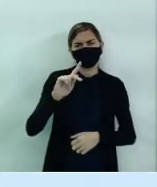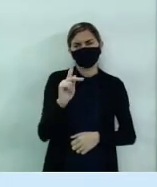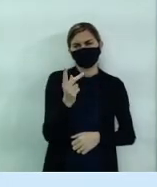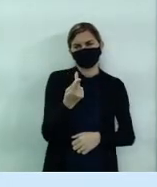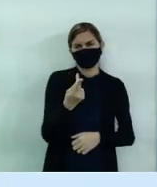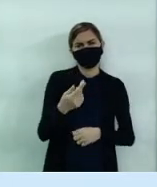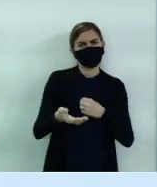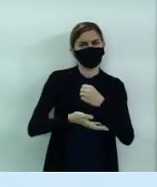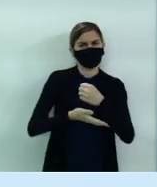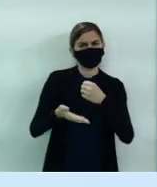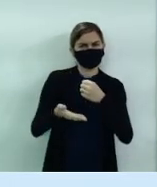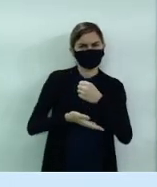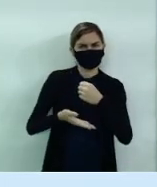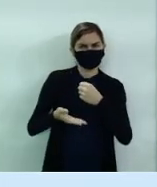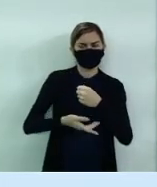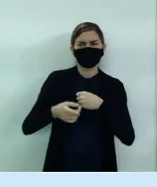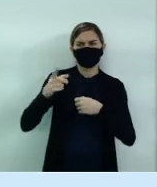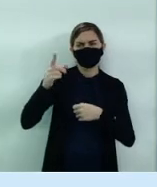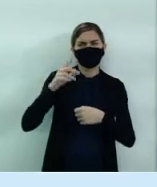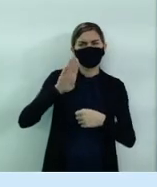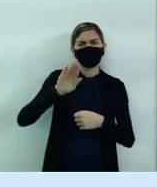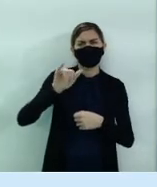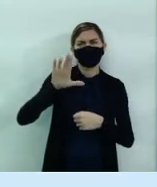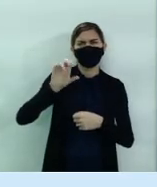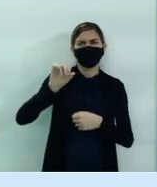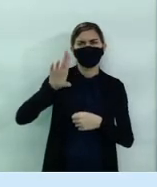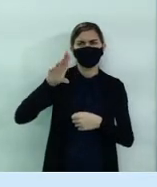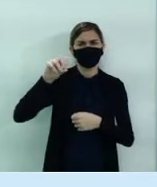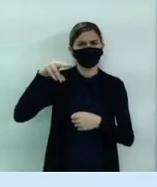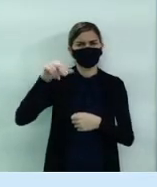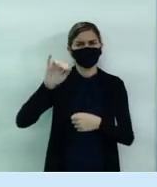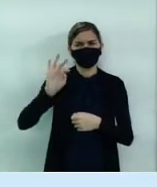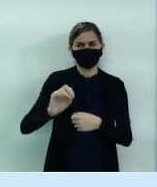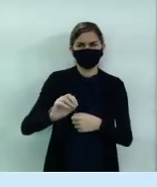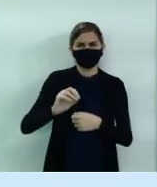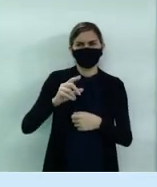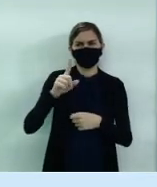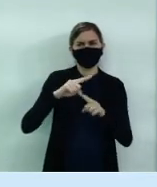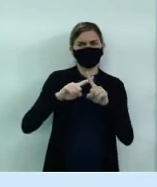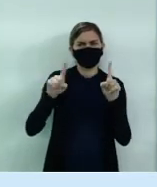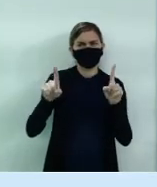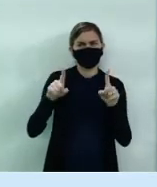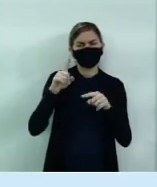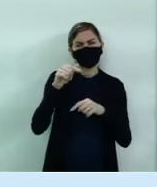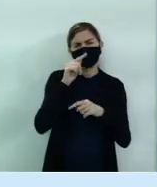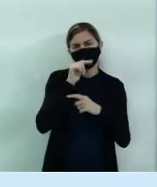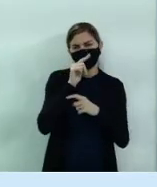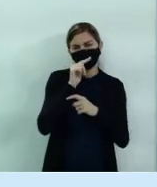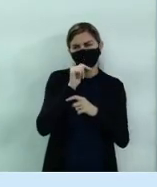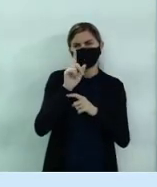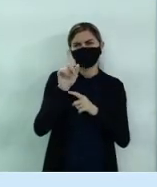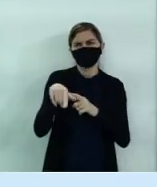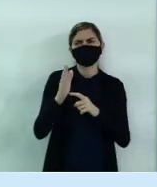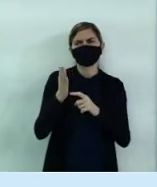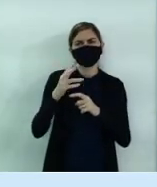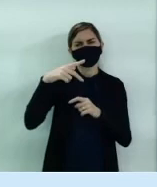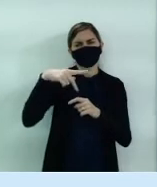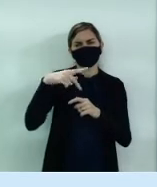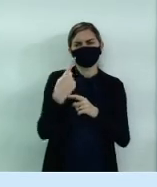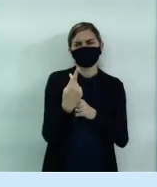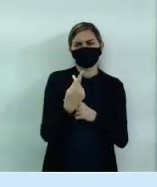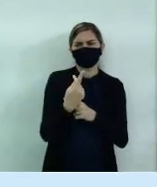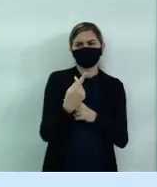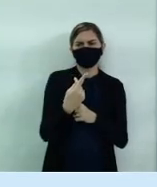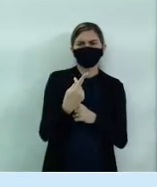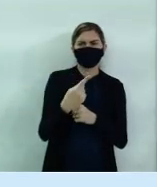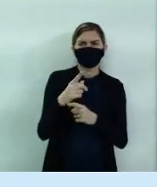é básico e tem um bicarbonato, né, de sódio mais a água, né, que já é um pH que